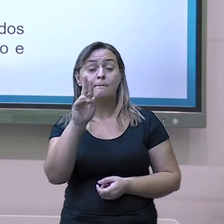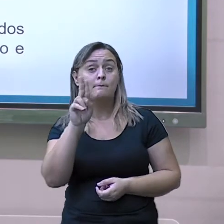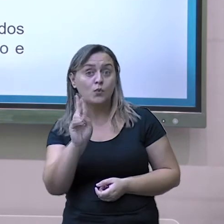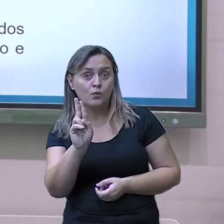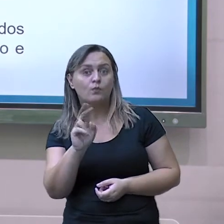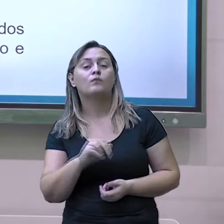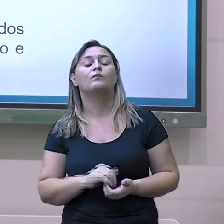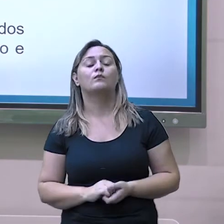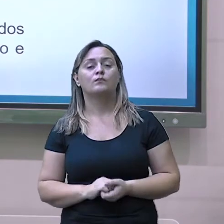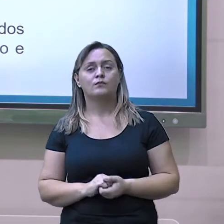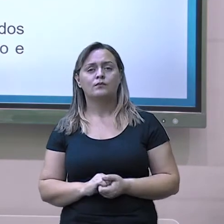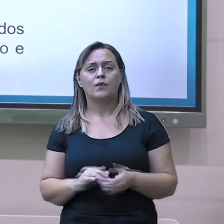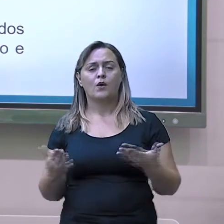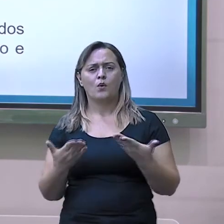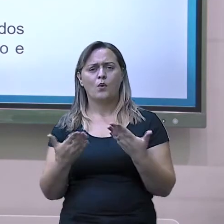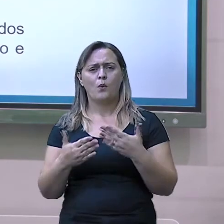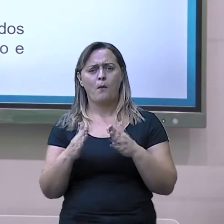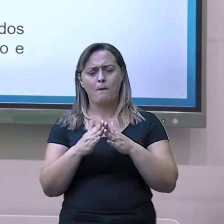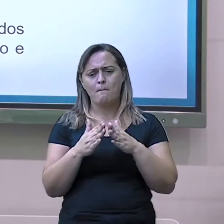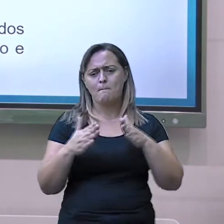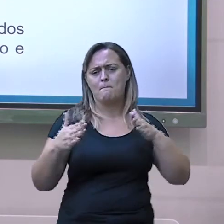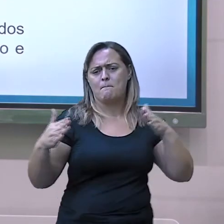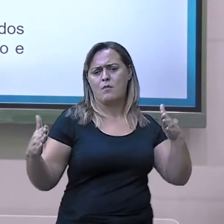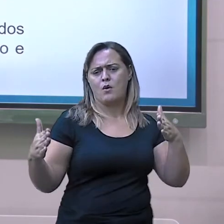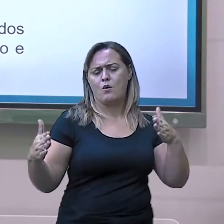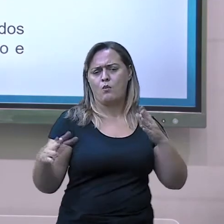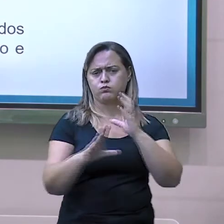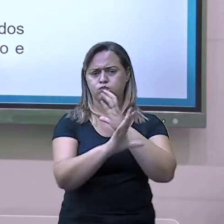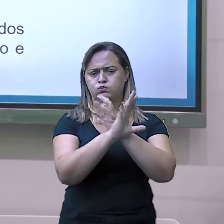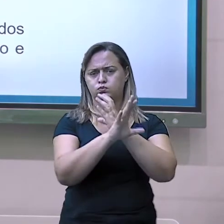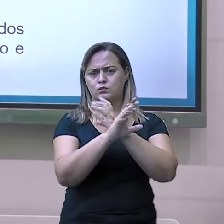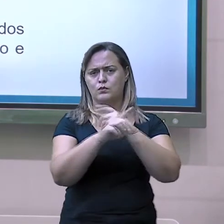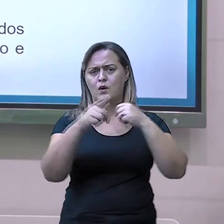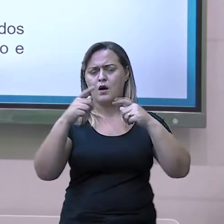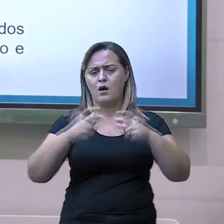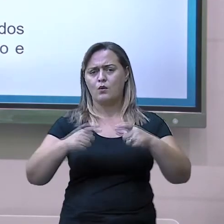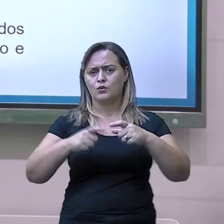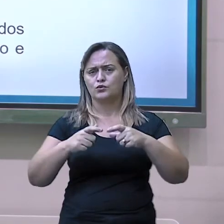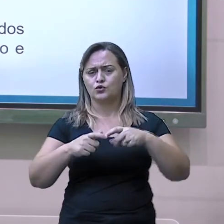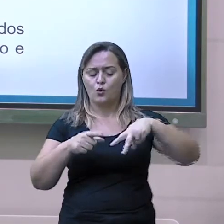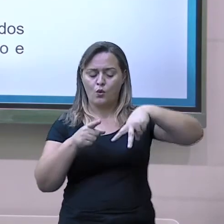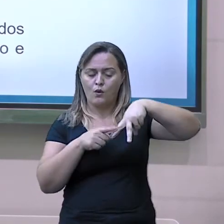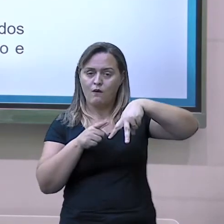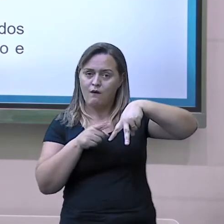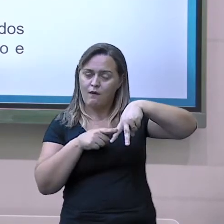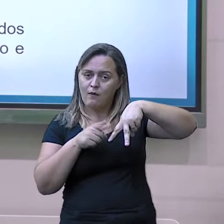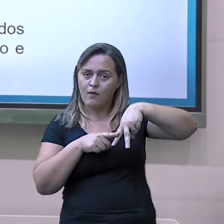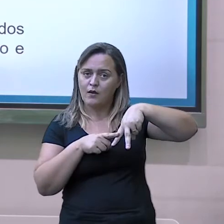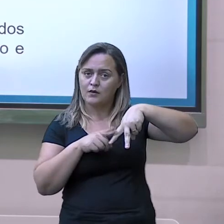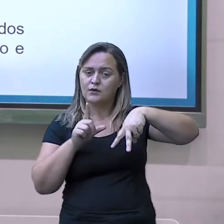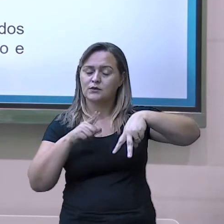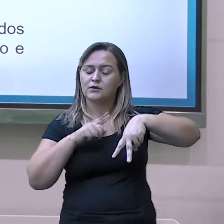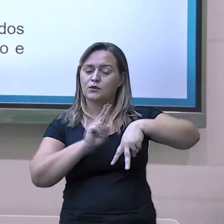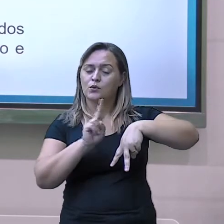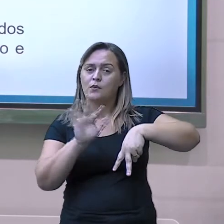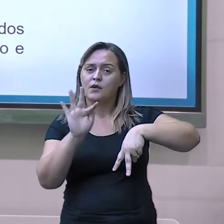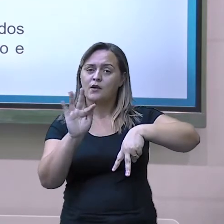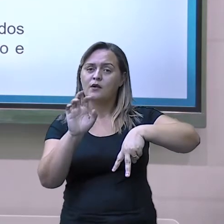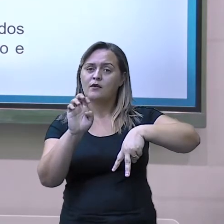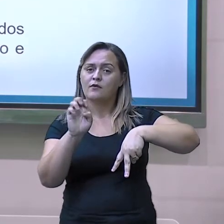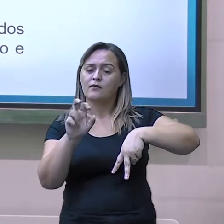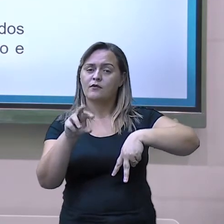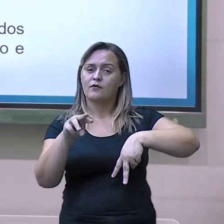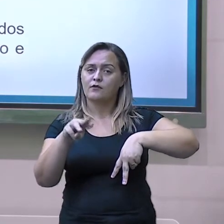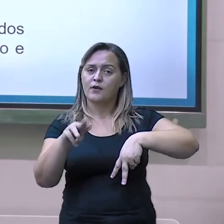O maior osso do corpo humano encontra na nossa perna, né? É o fêmur, tá? Então a gente tem aí